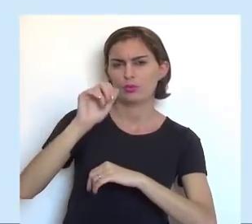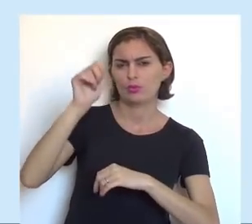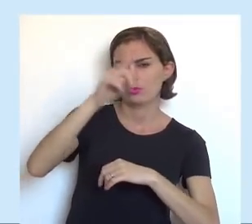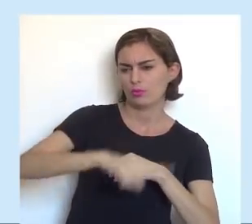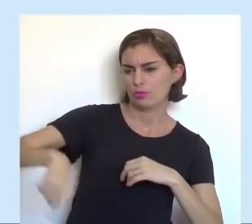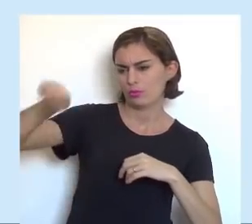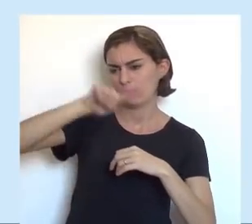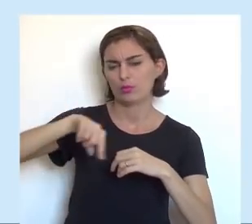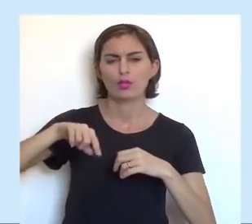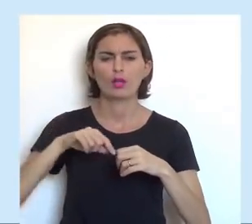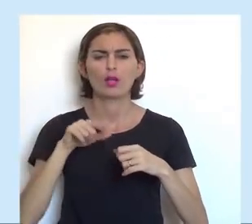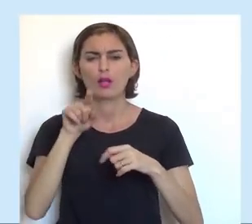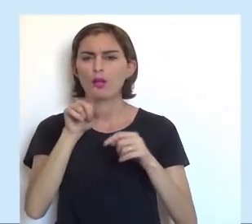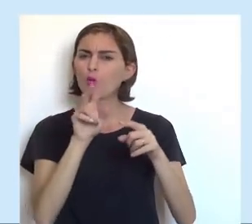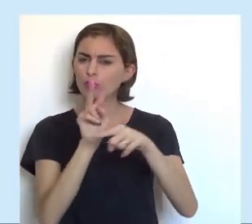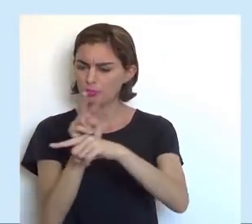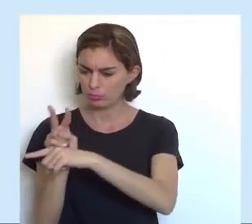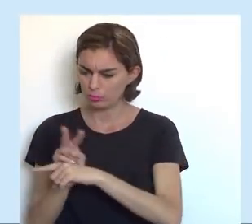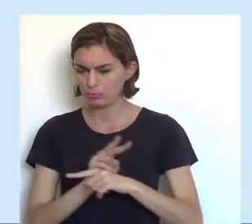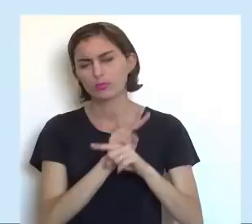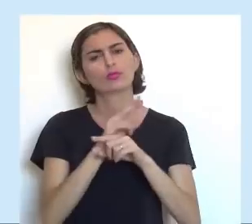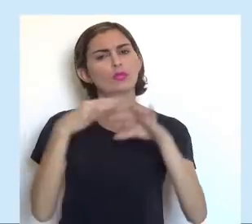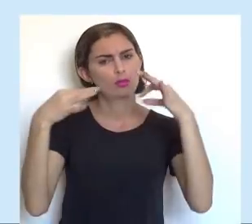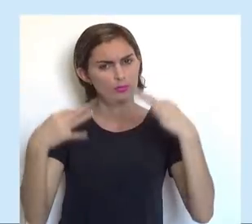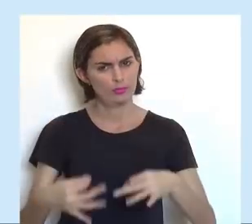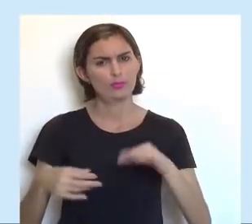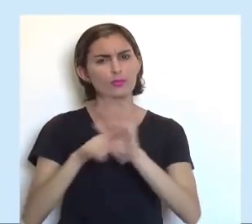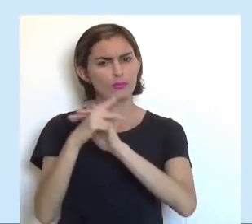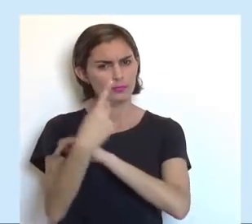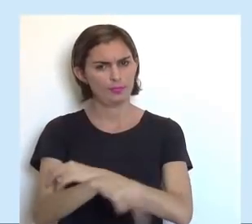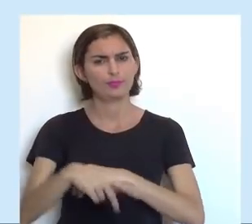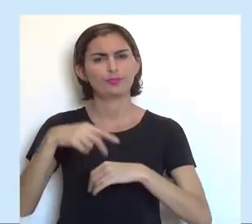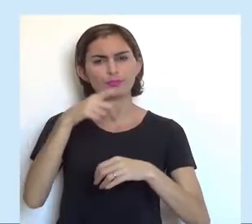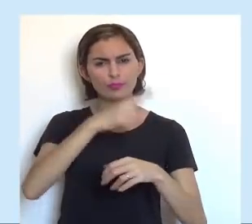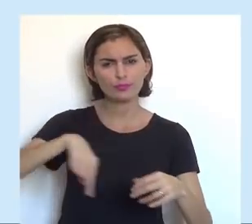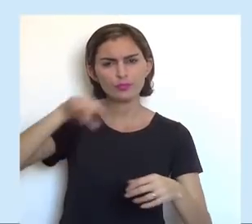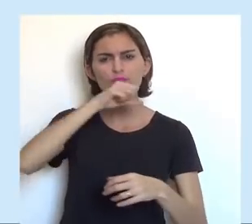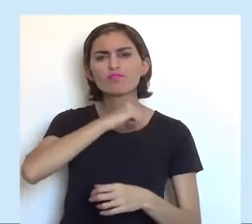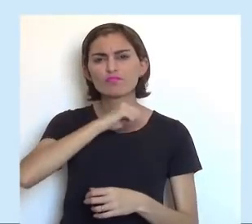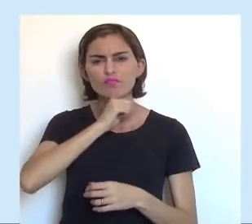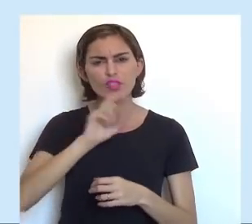essa autarquia? Para a ANIP cuidar justamente desses pneus